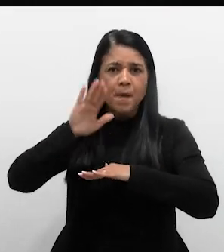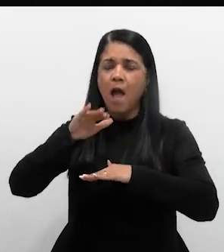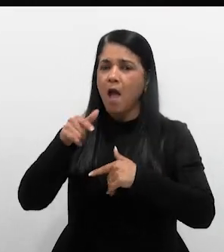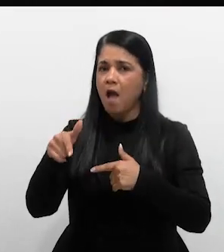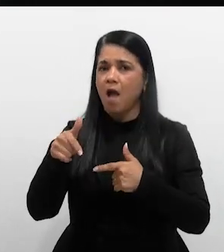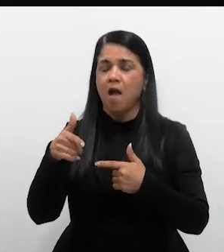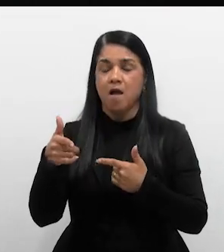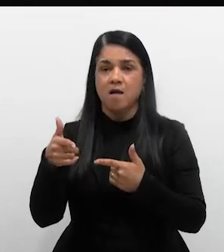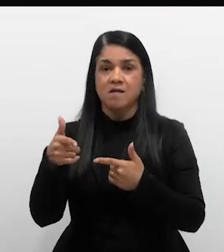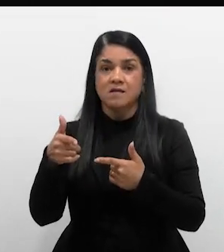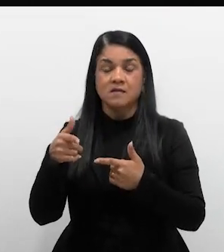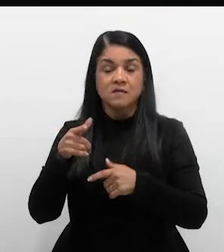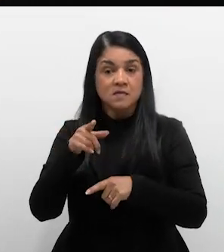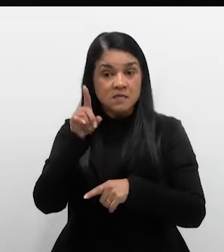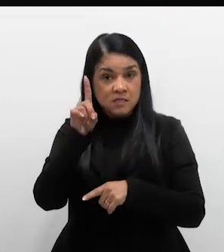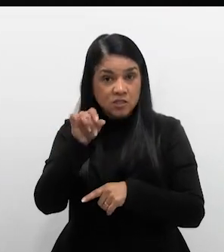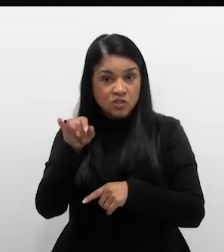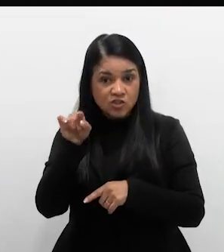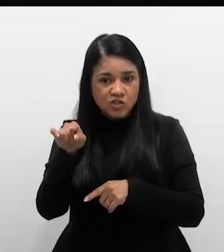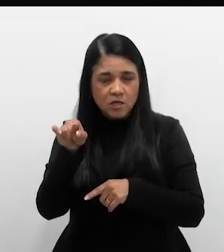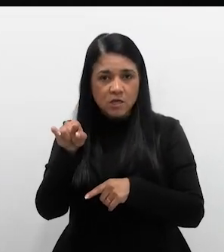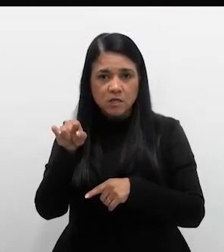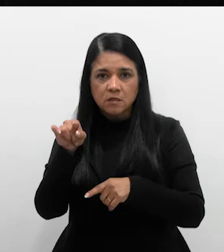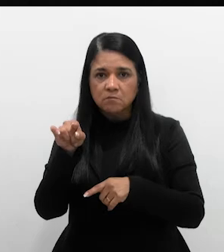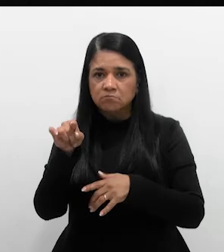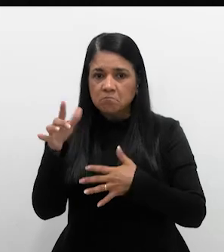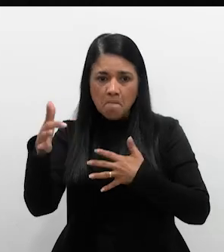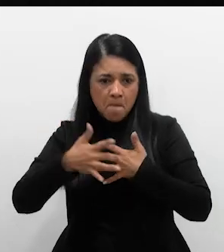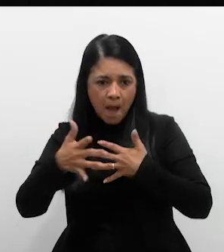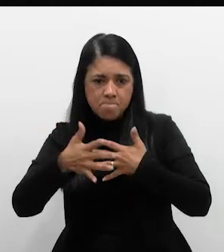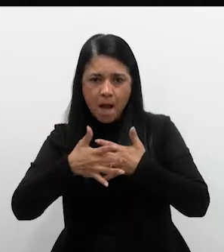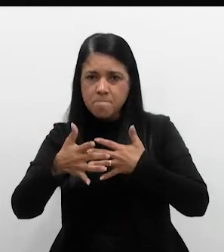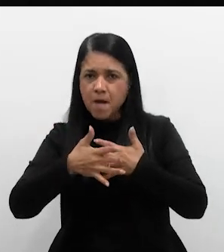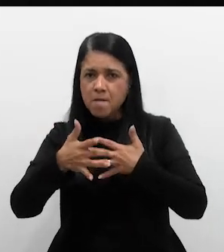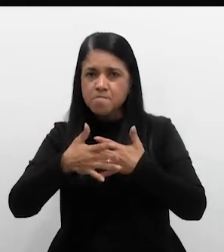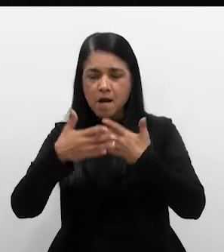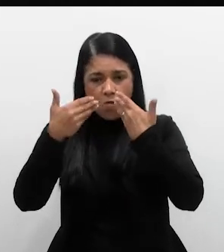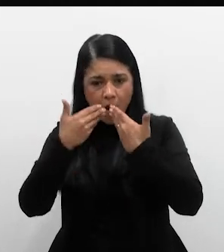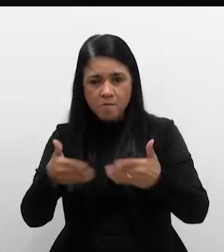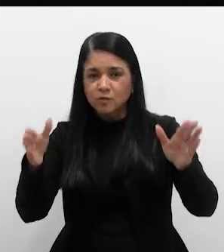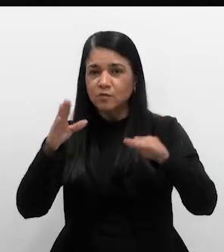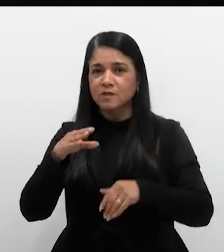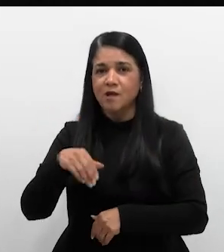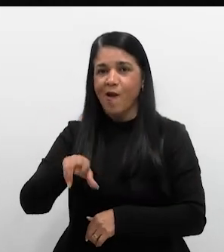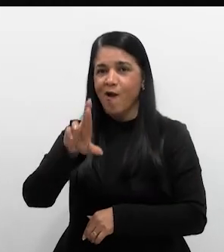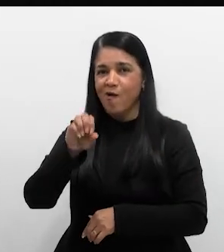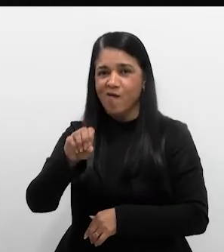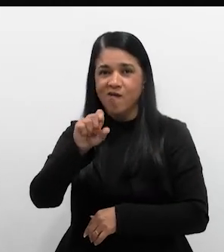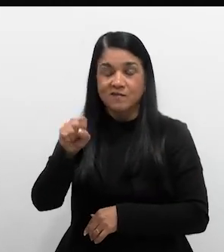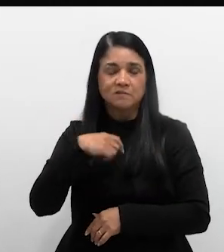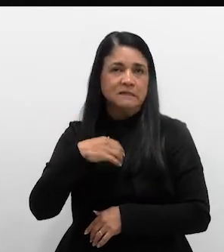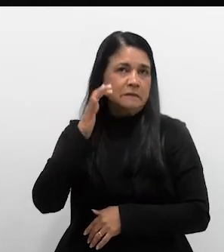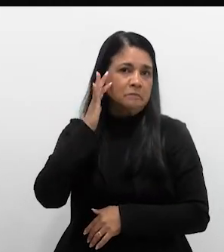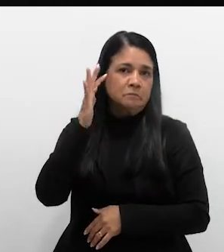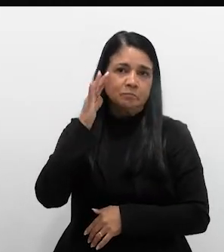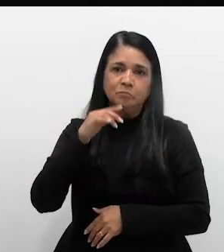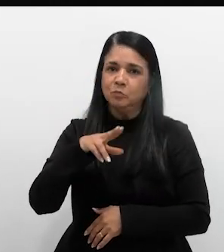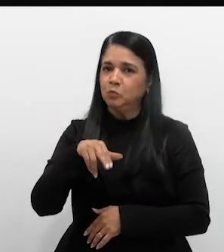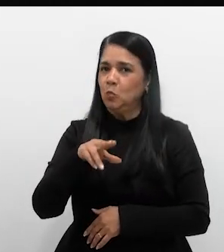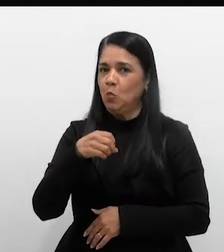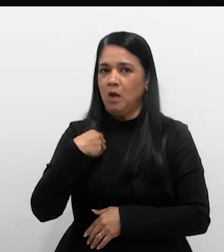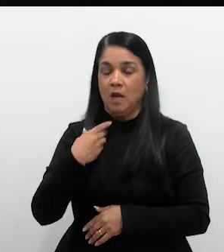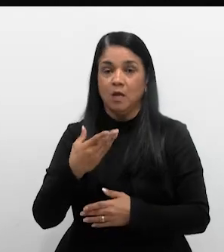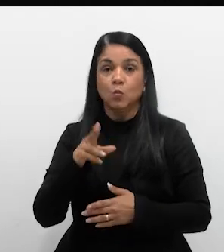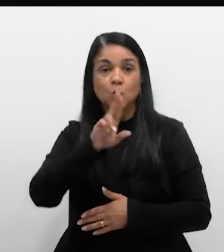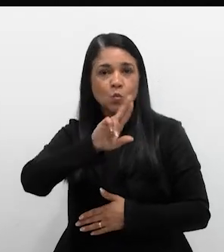brasileiro. E esse dia quebrou todos os parâmetros da internet com o lançamento da Rosa. É algo que a gente não estava imaginando a